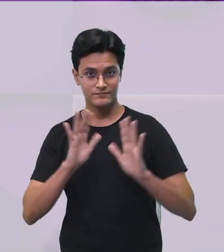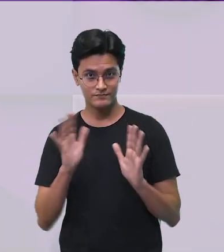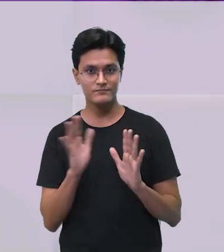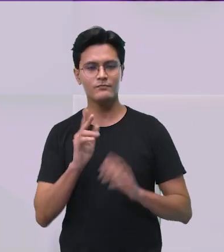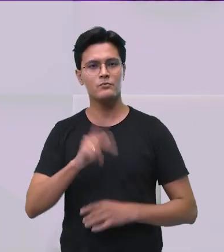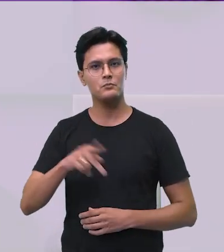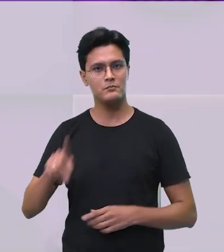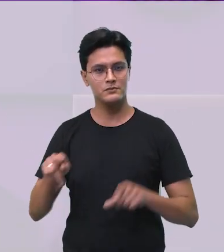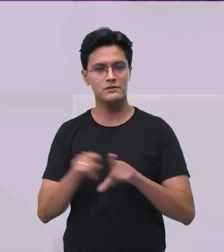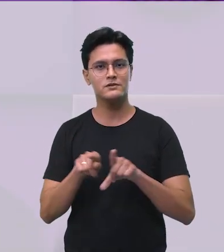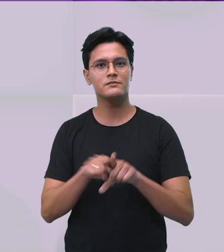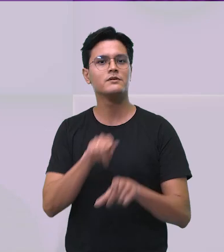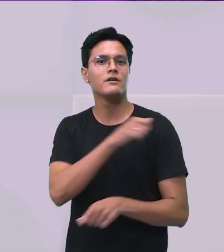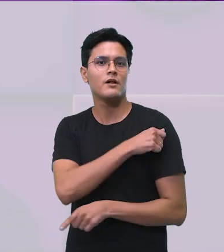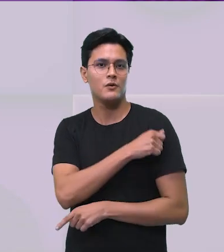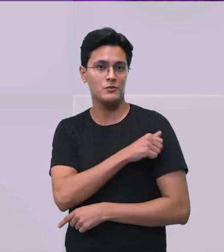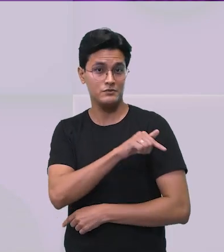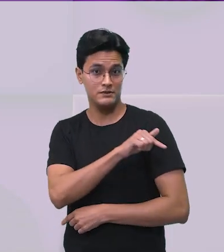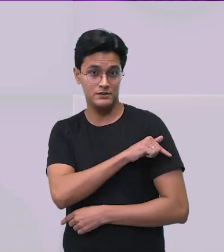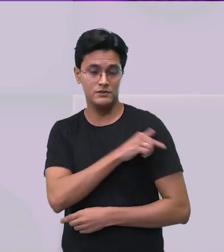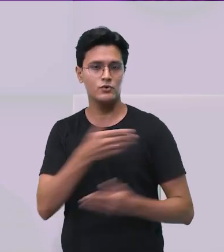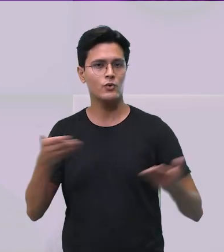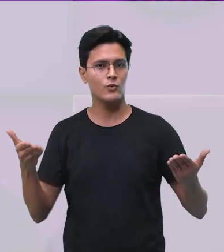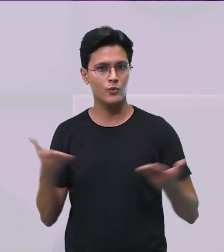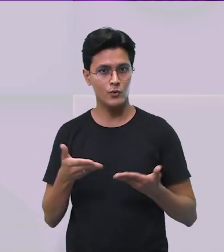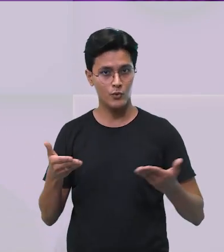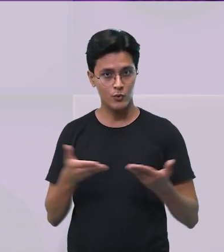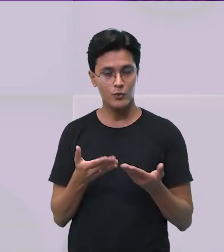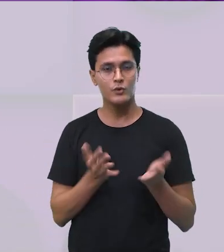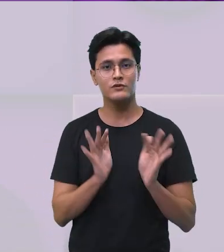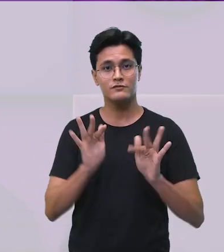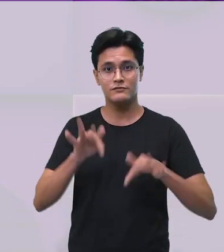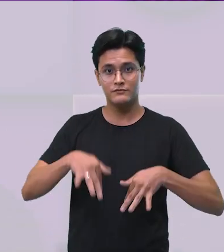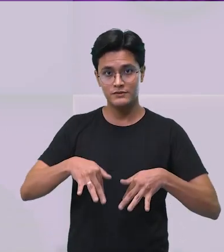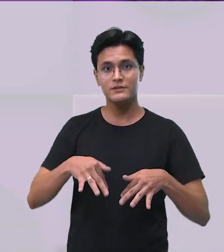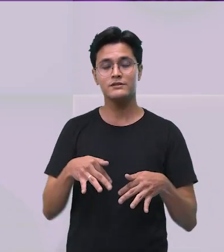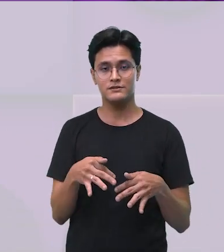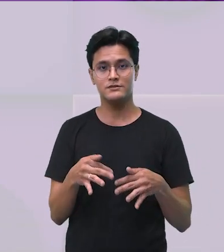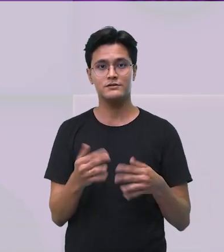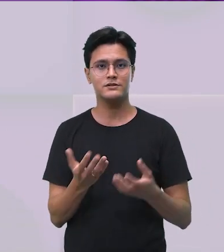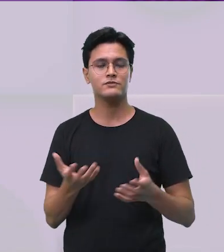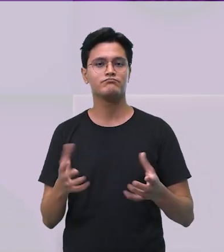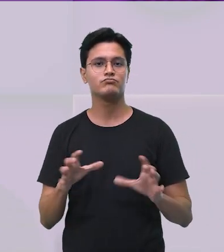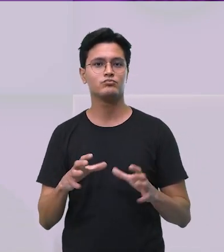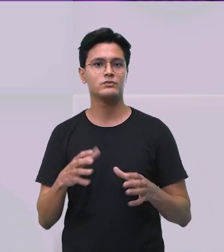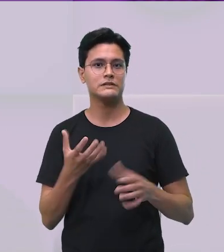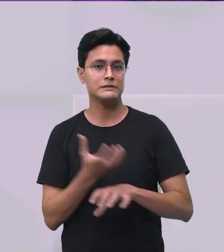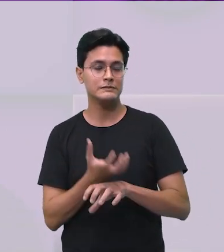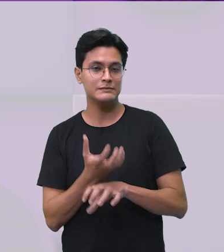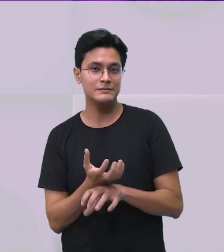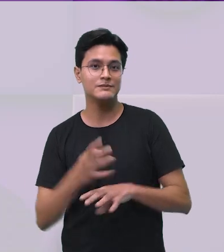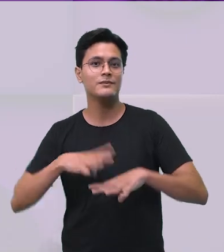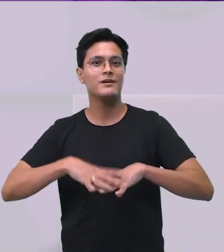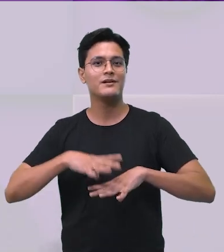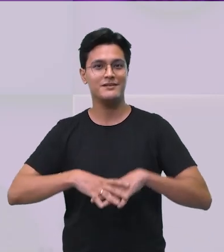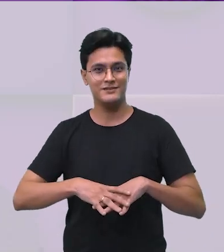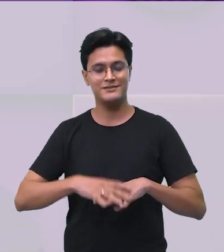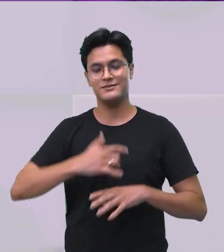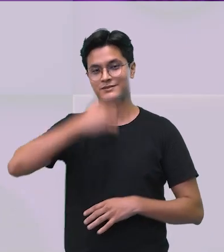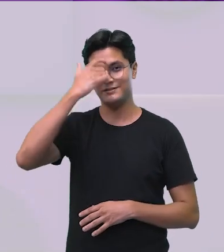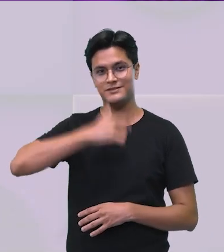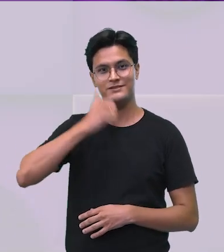Olá, professores e alunos do 7º ano. Hoje estamos finalizando a unidade 1 do componente de matemática. Eu sou a